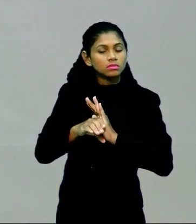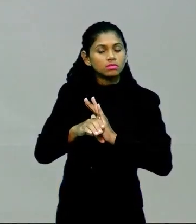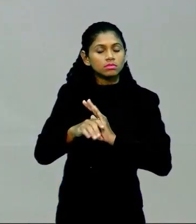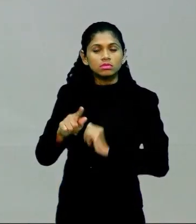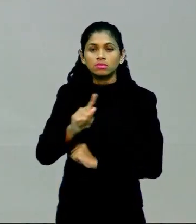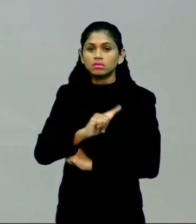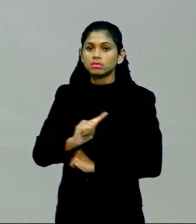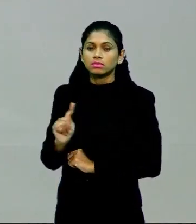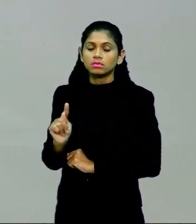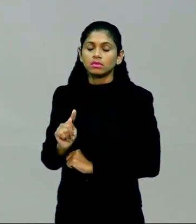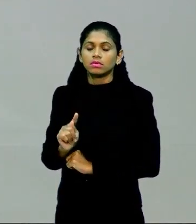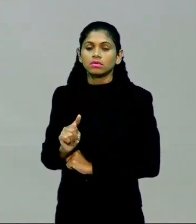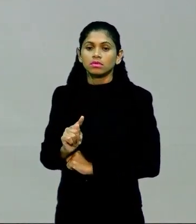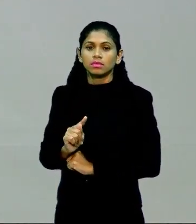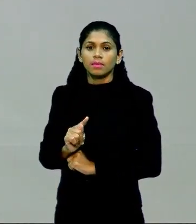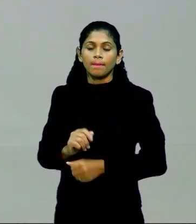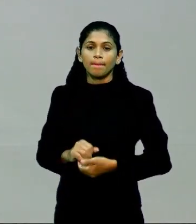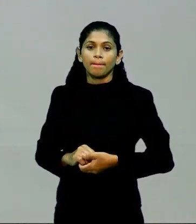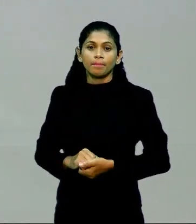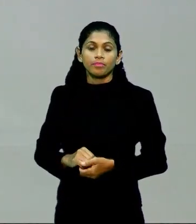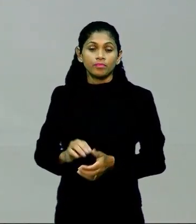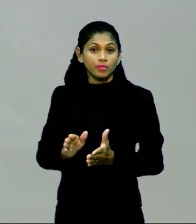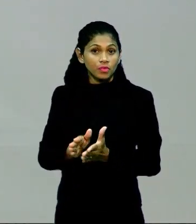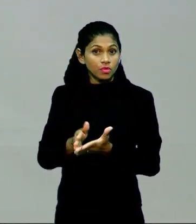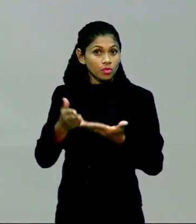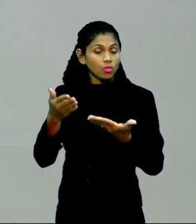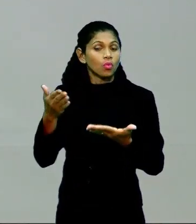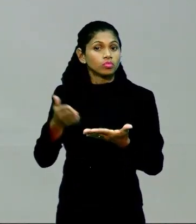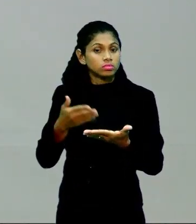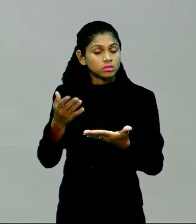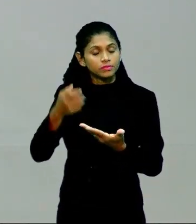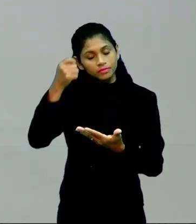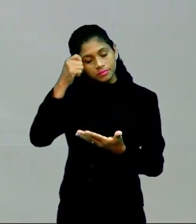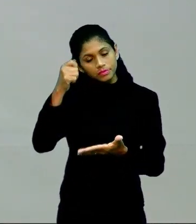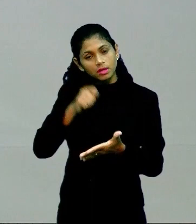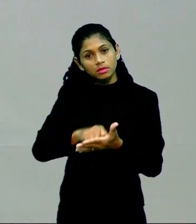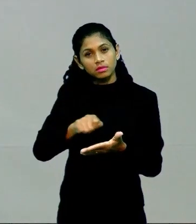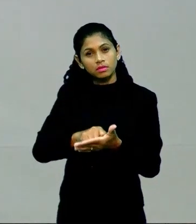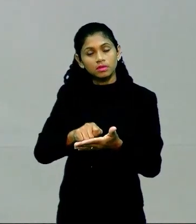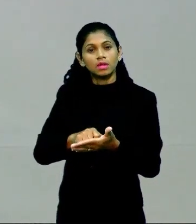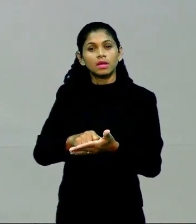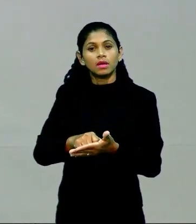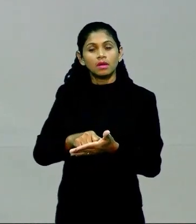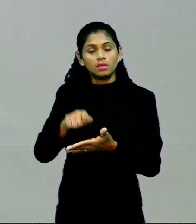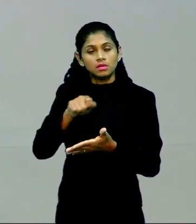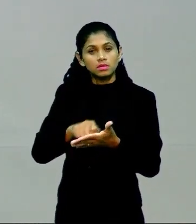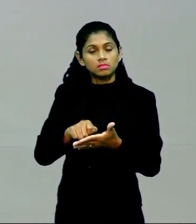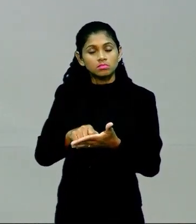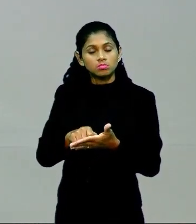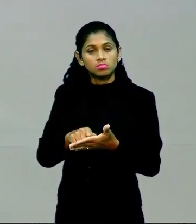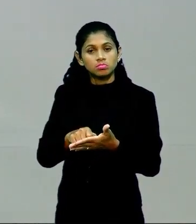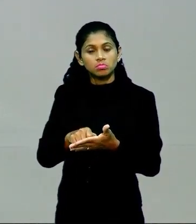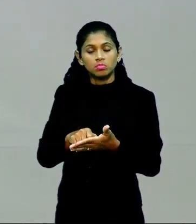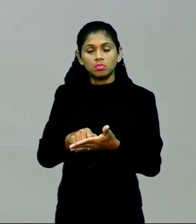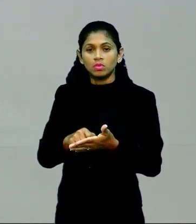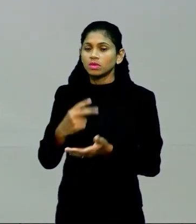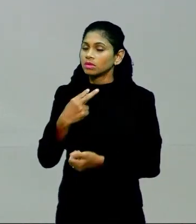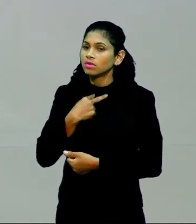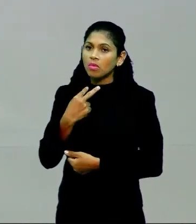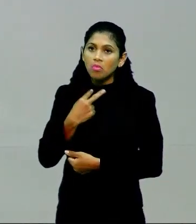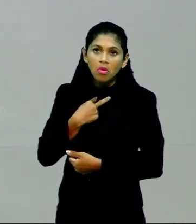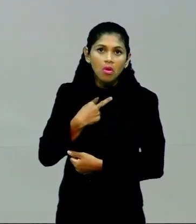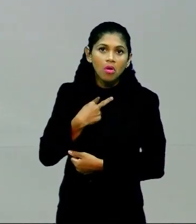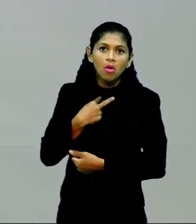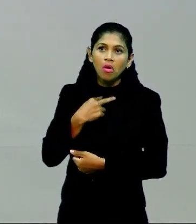Como eu falei para vocês, esse livro que essa autora produziu não deve ser levado como um guia,